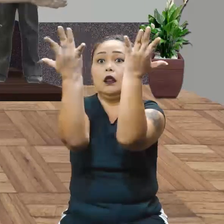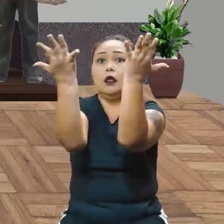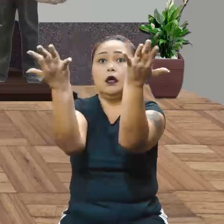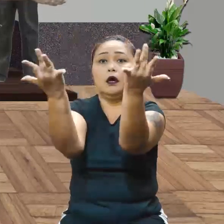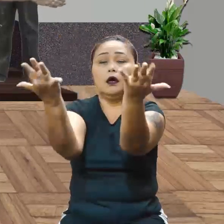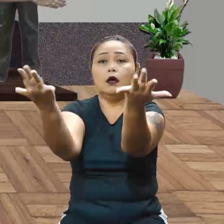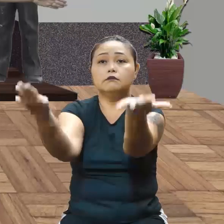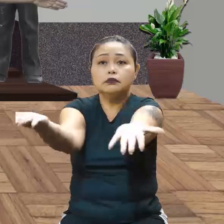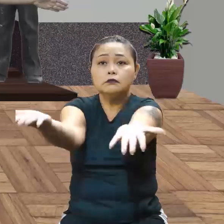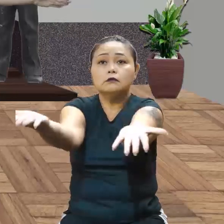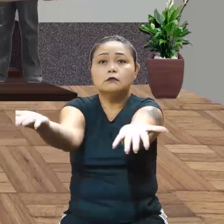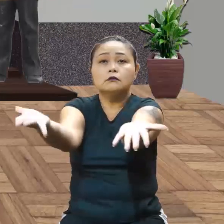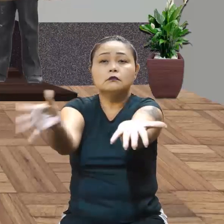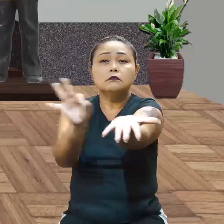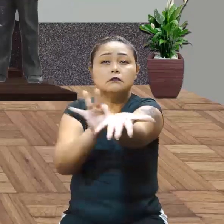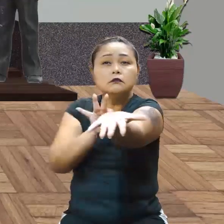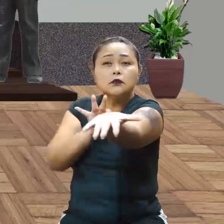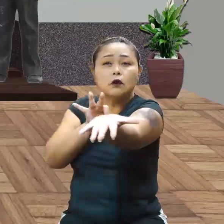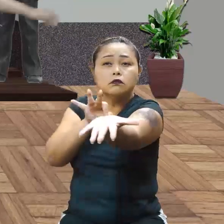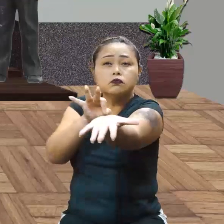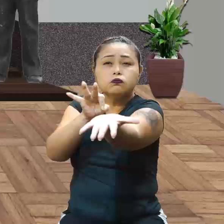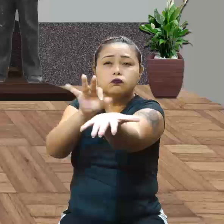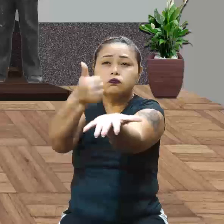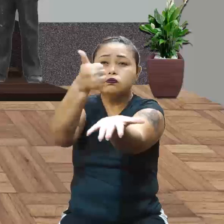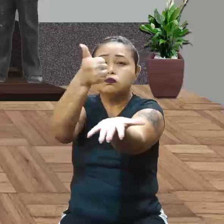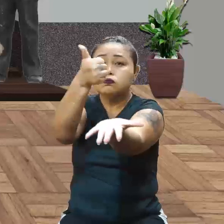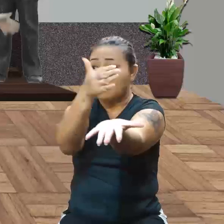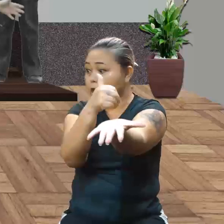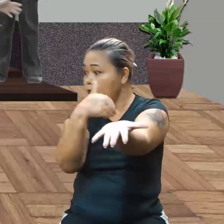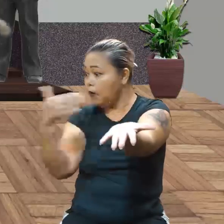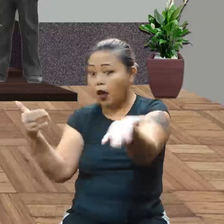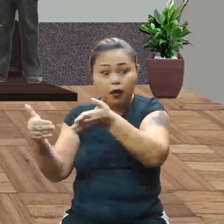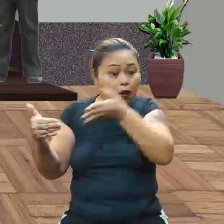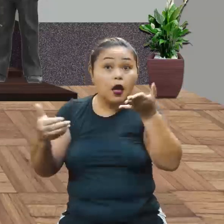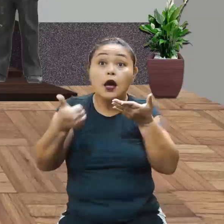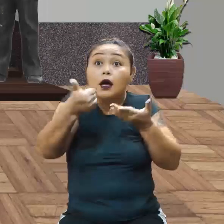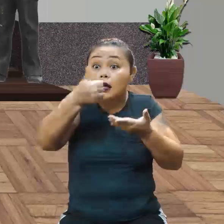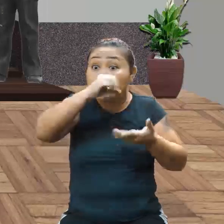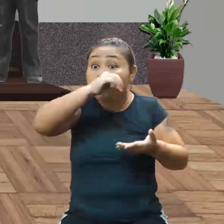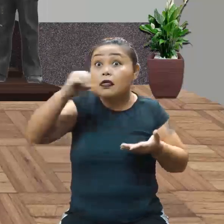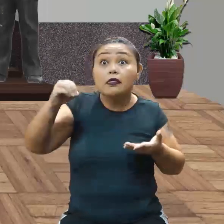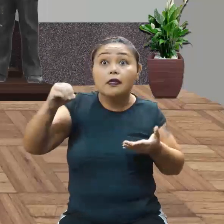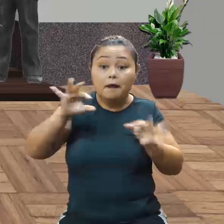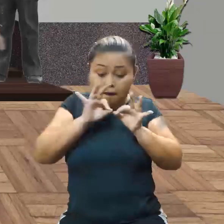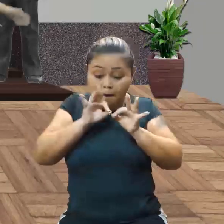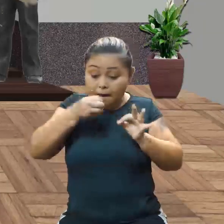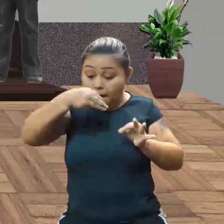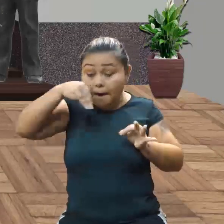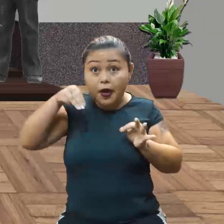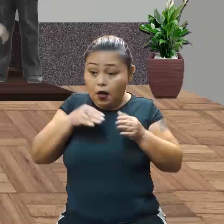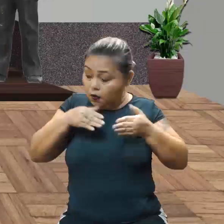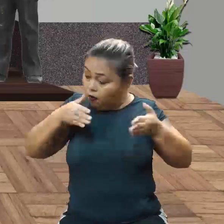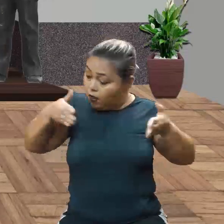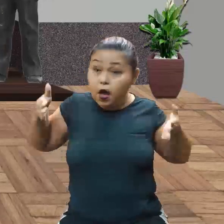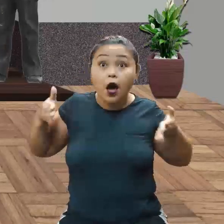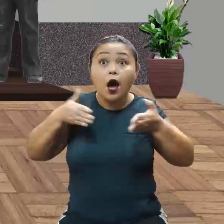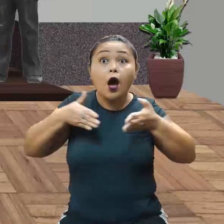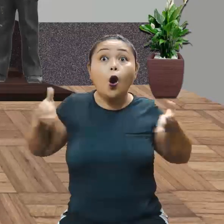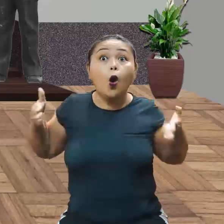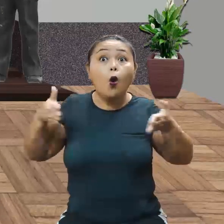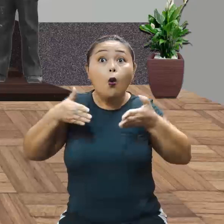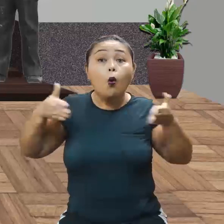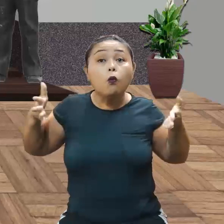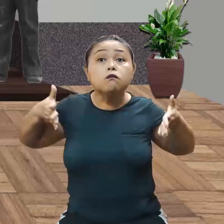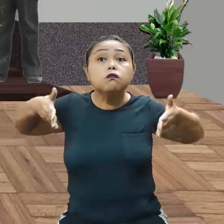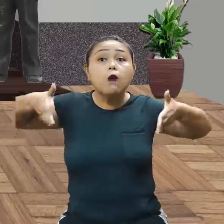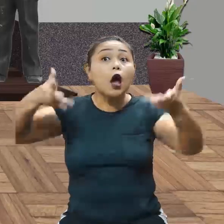clareira tinha 100 metros de largura. Imagine vocês, largura de um campo de futebol, meus